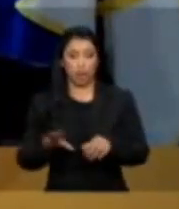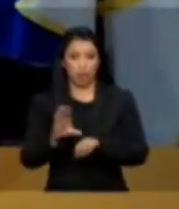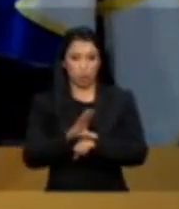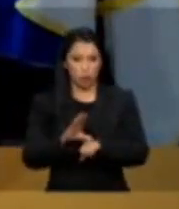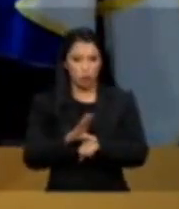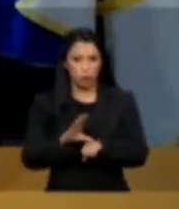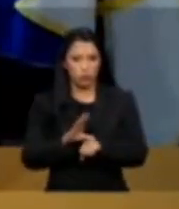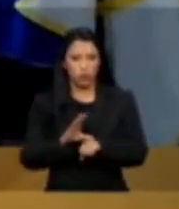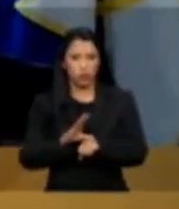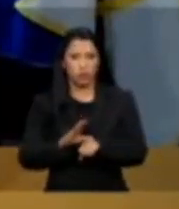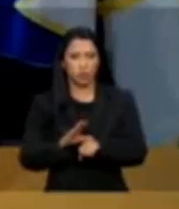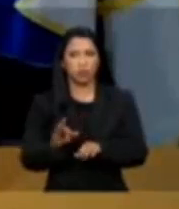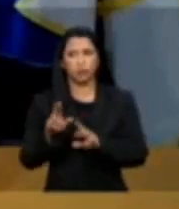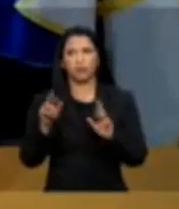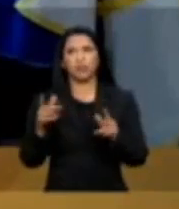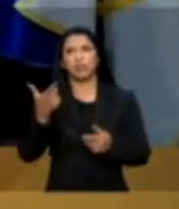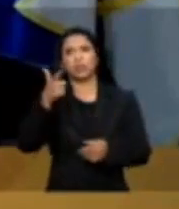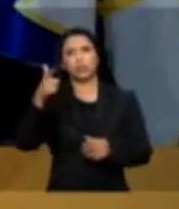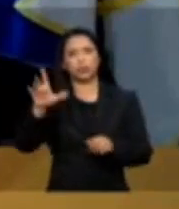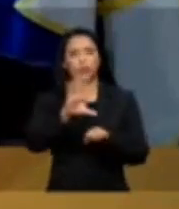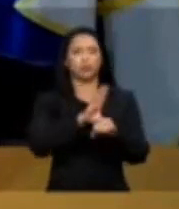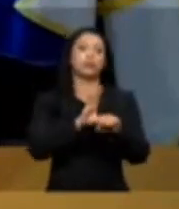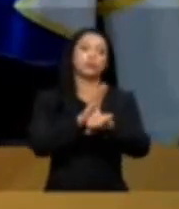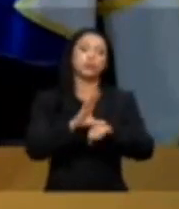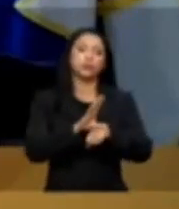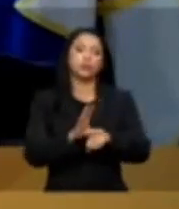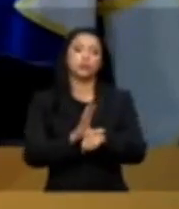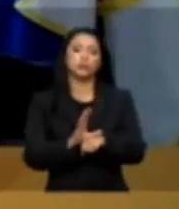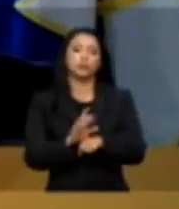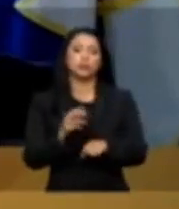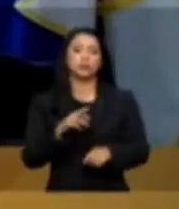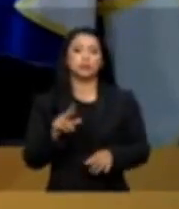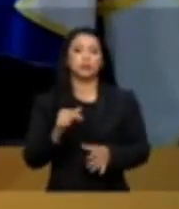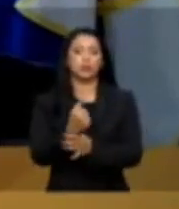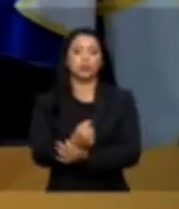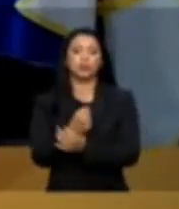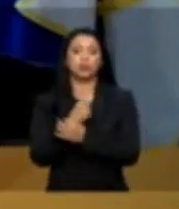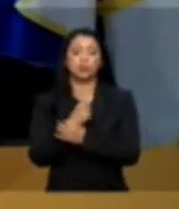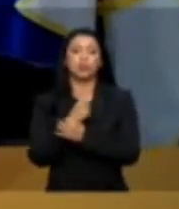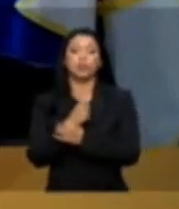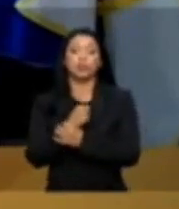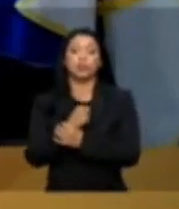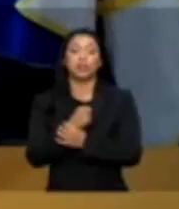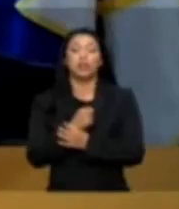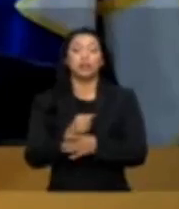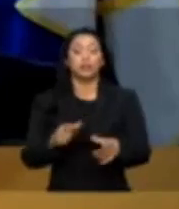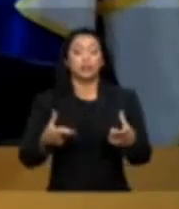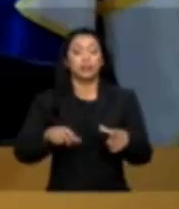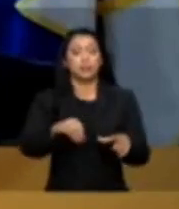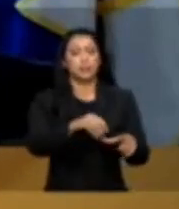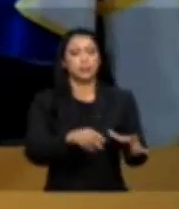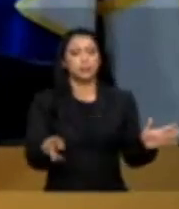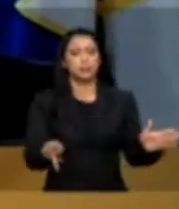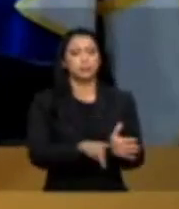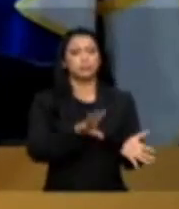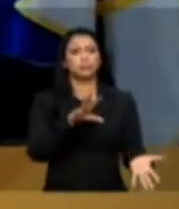Constituição brasileira, ao contrário de outras constituições, não assegura aos índios a propriedade dessas terras, mas